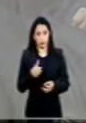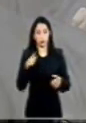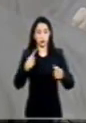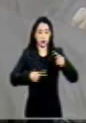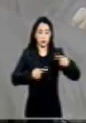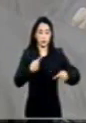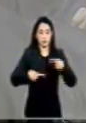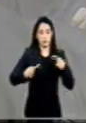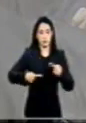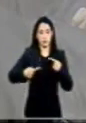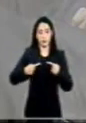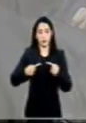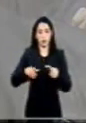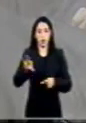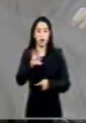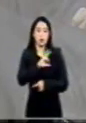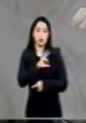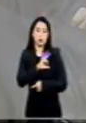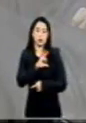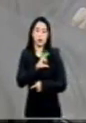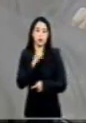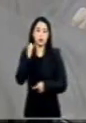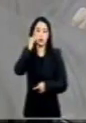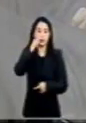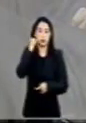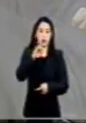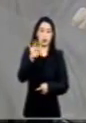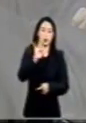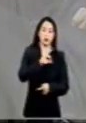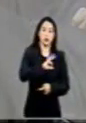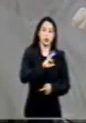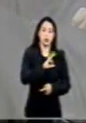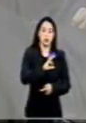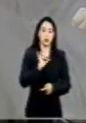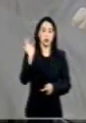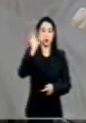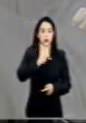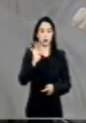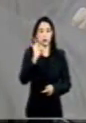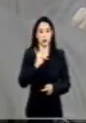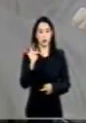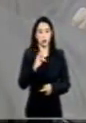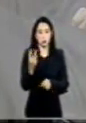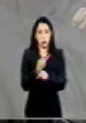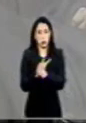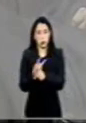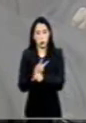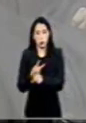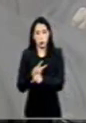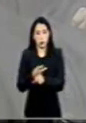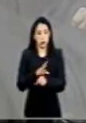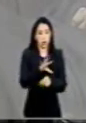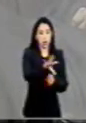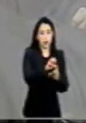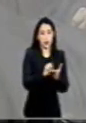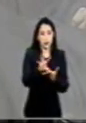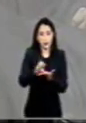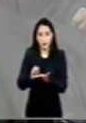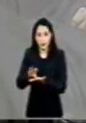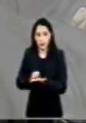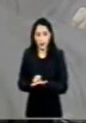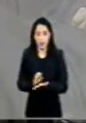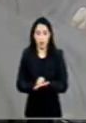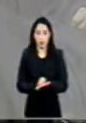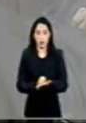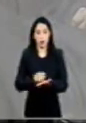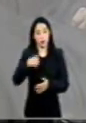Polícia do Senado e Polícia Federal por ocasião da busca e apreensão realizada por determinação